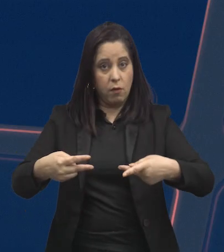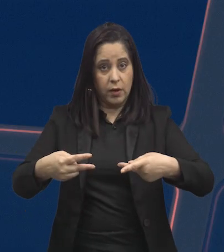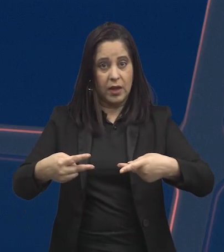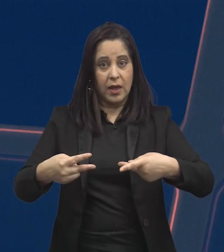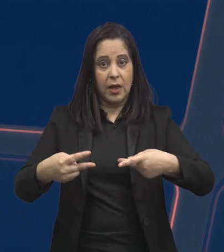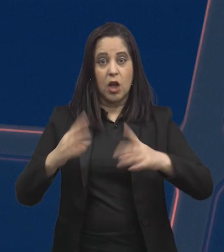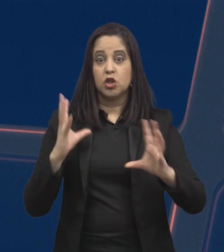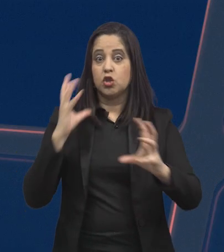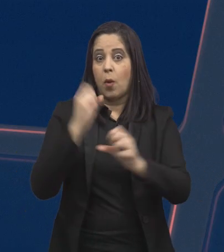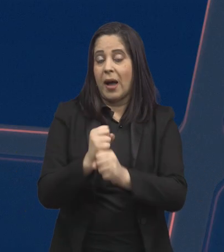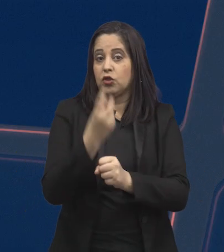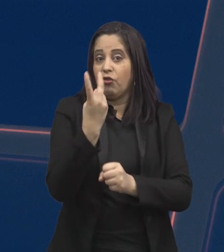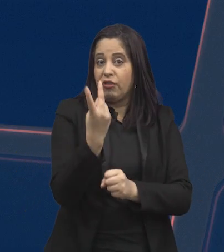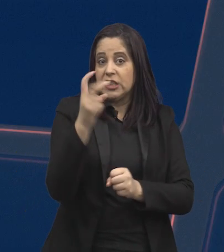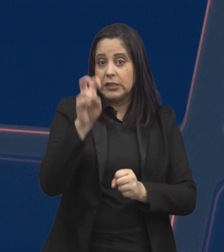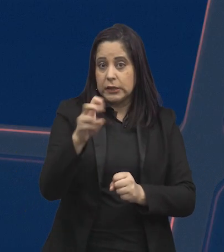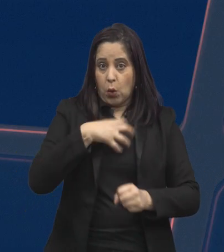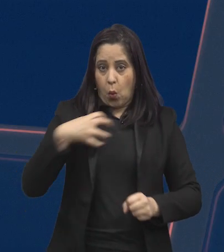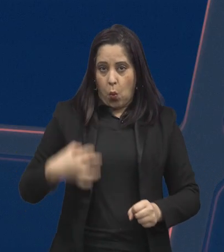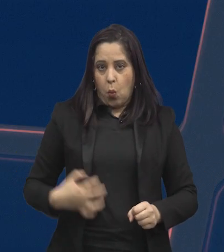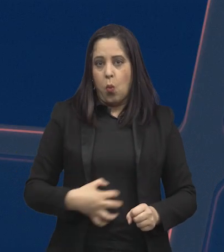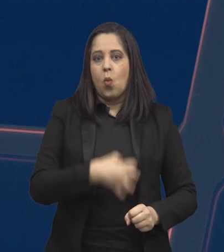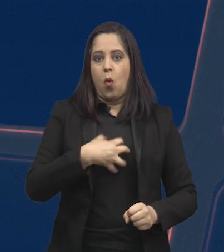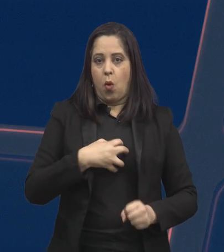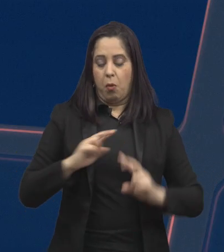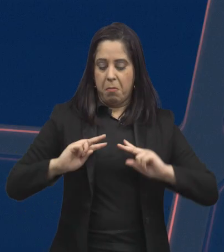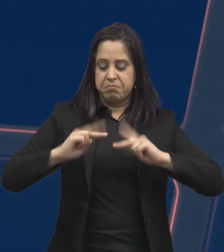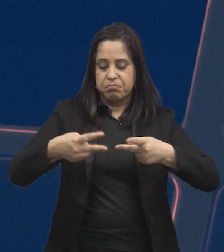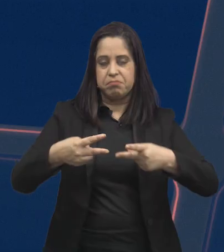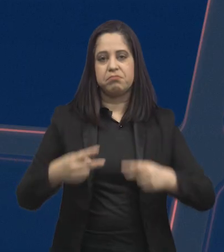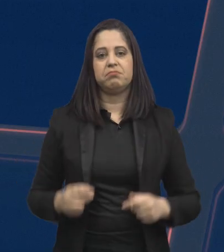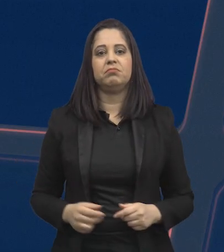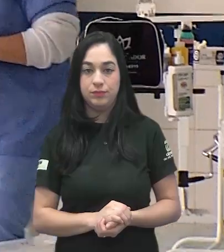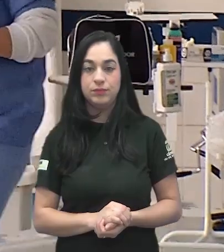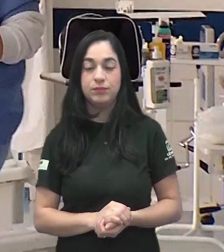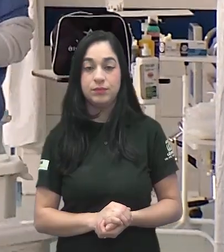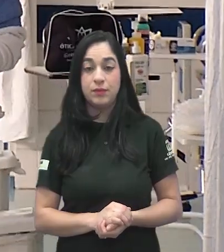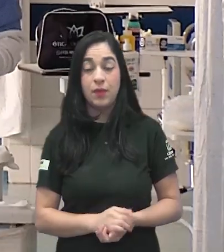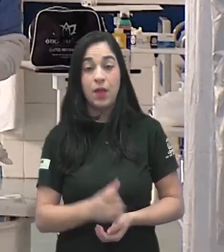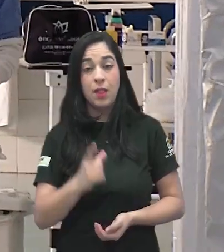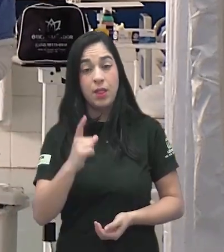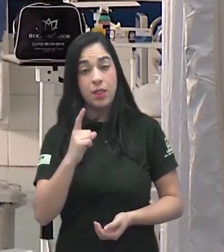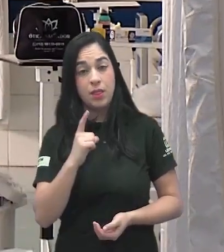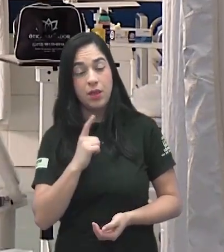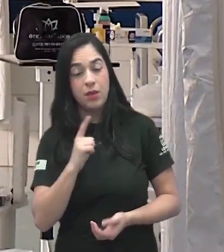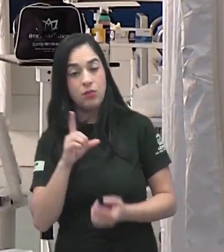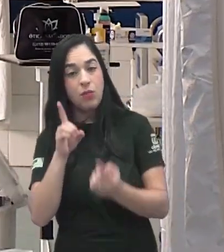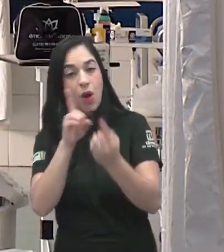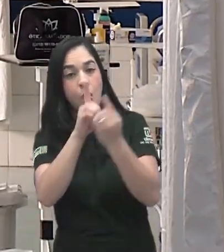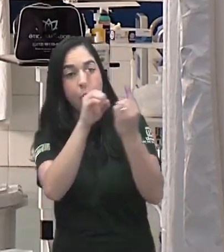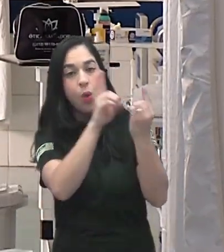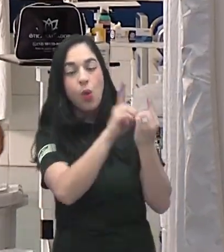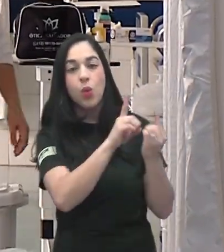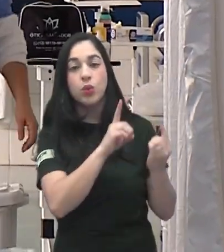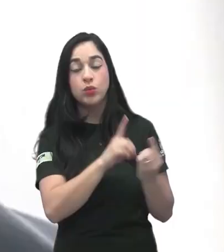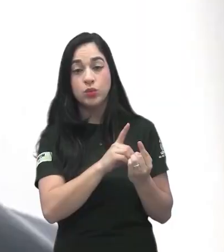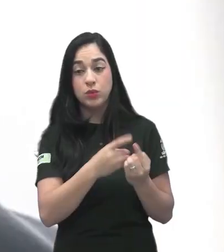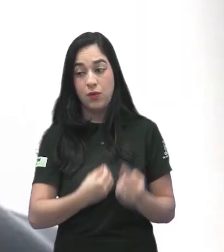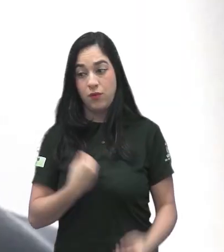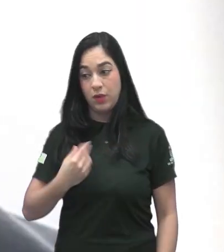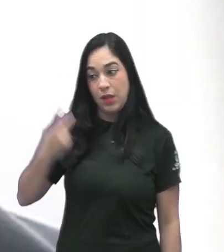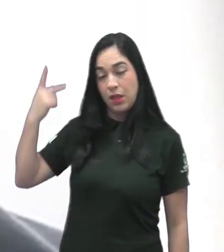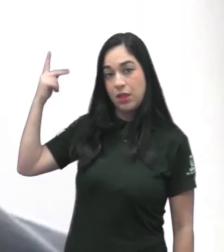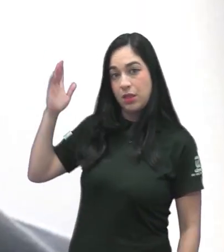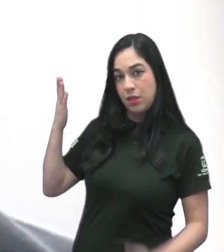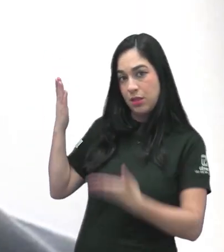captação, que resultaram na doação de 25 órgãos e tecidos. Foi durante uma consulta de rotina que a